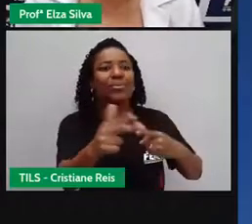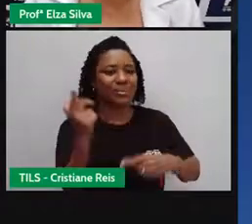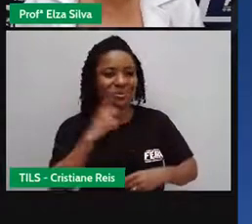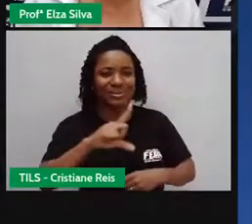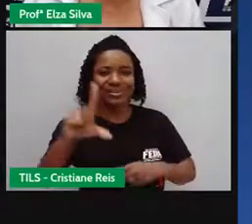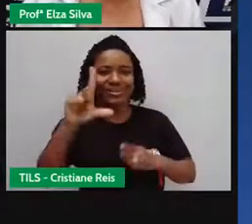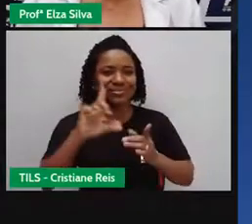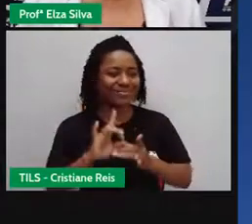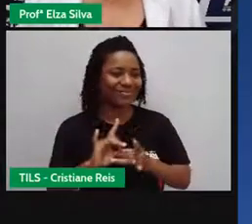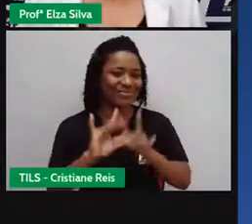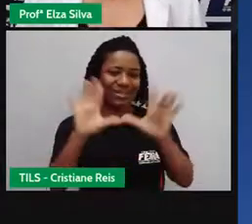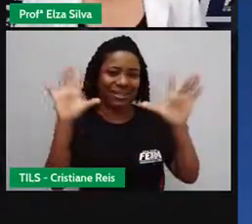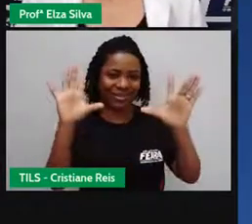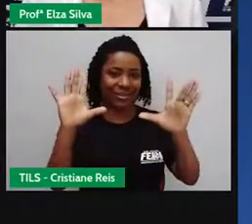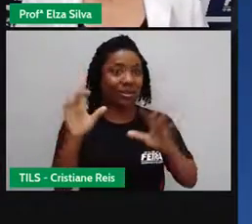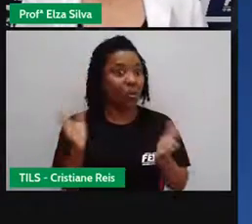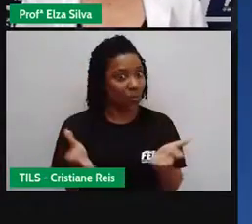importante.